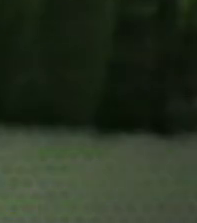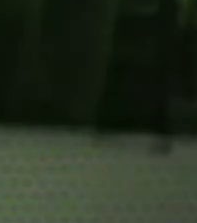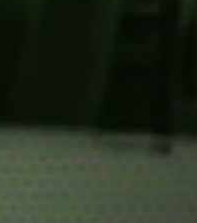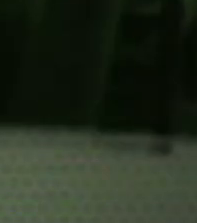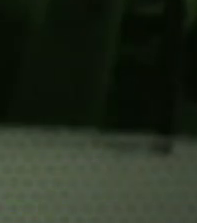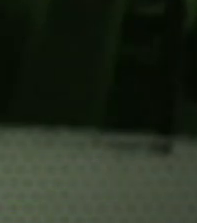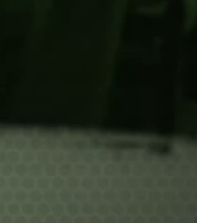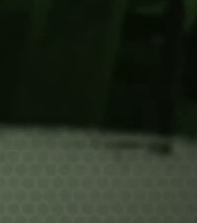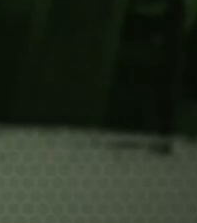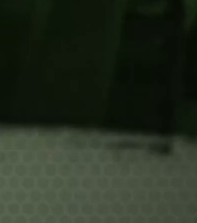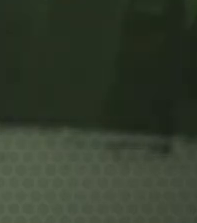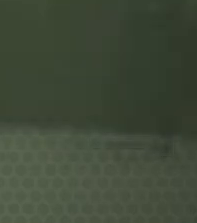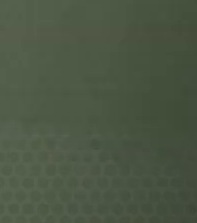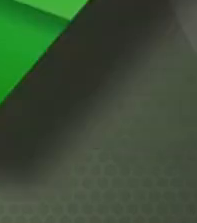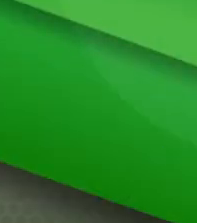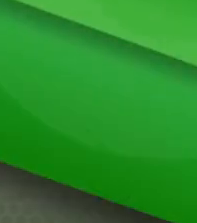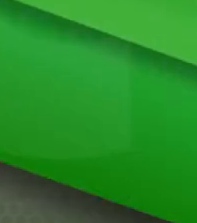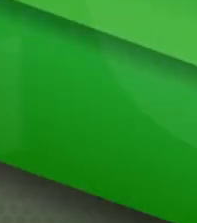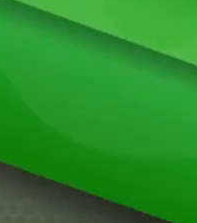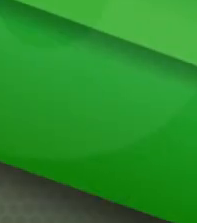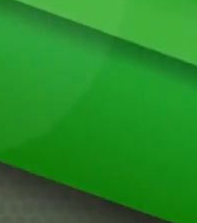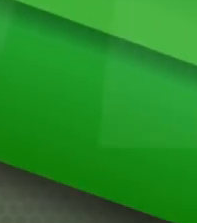E aí